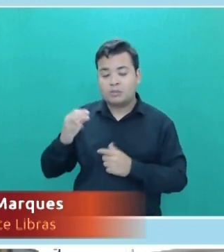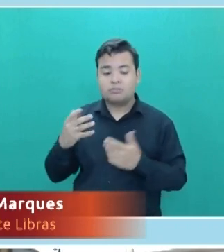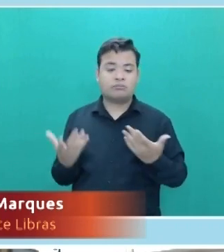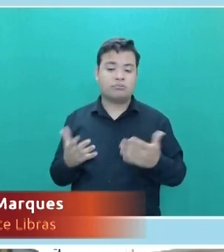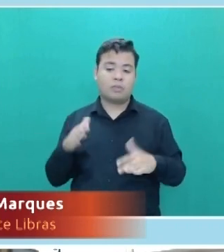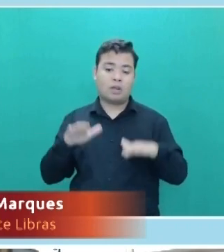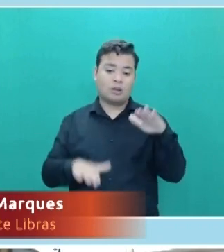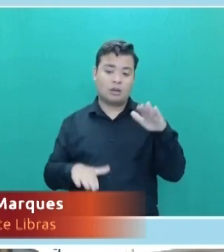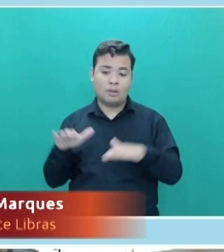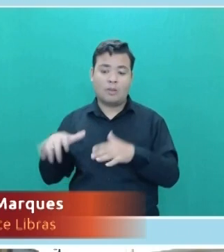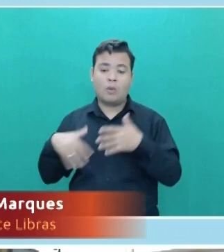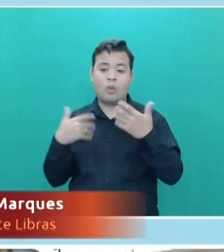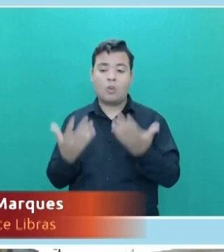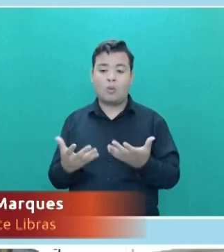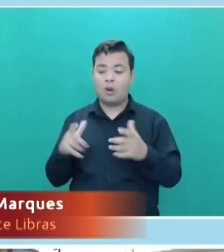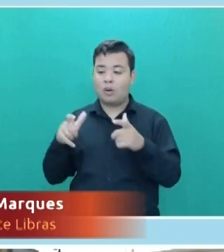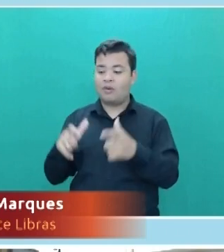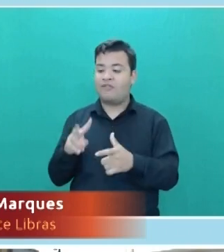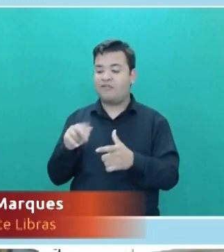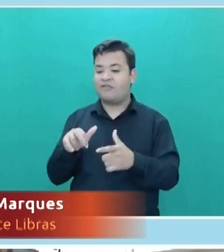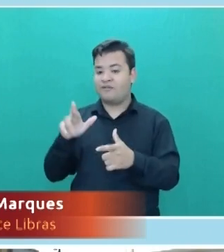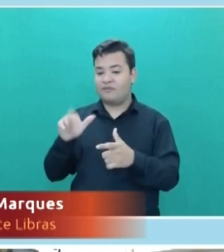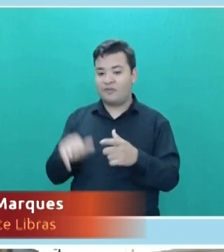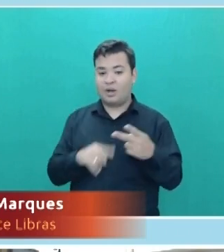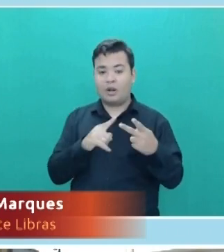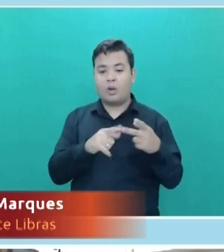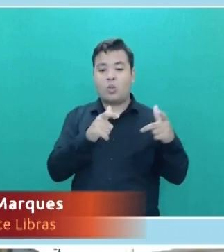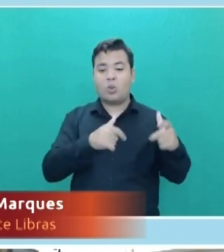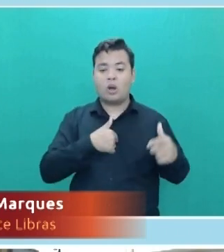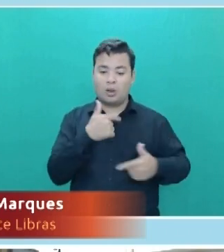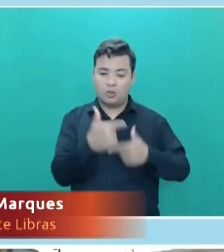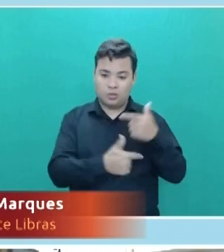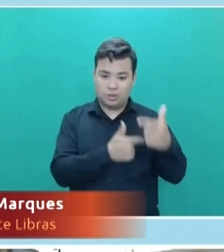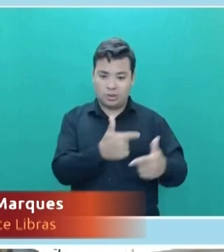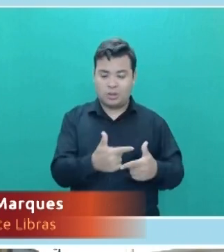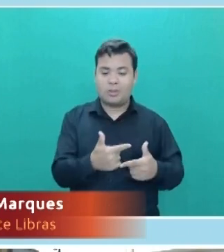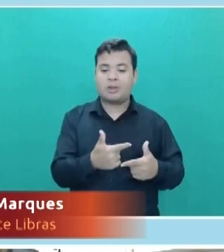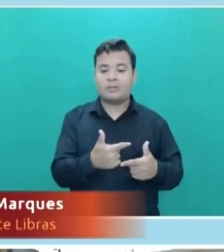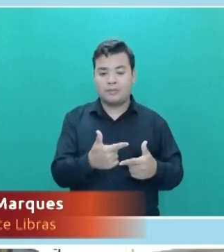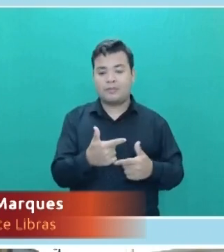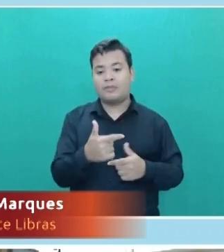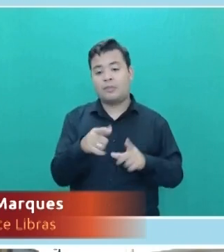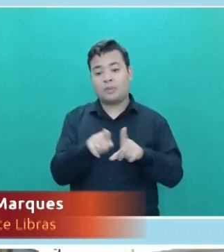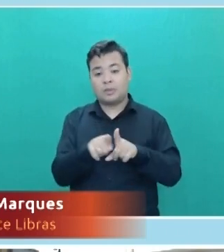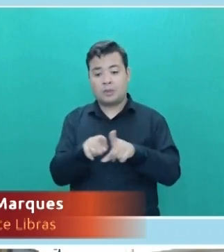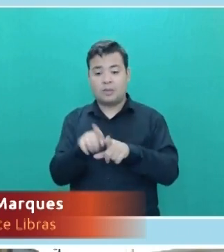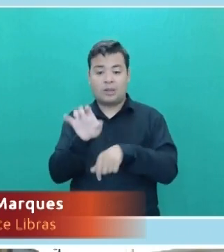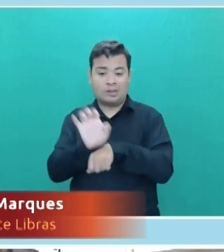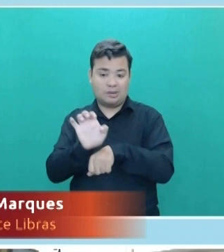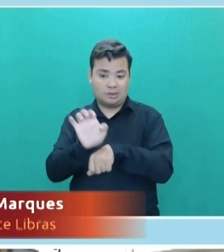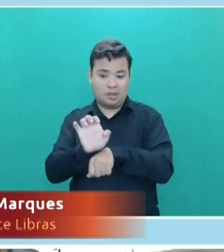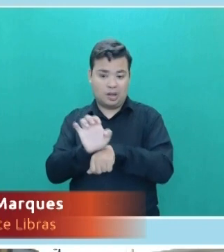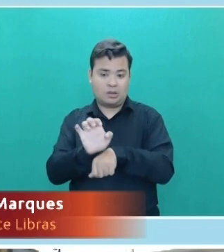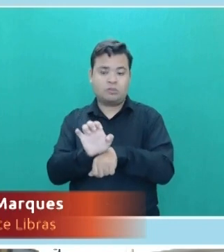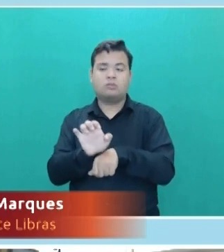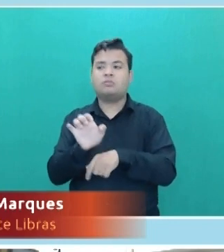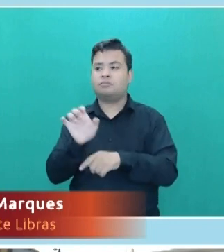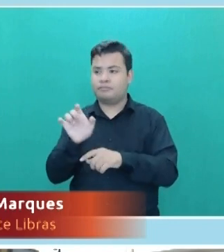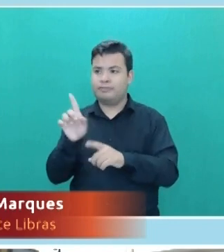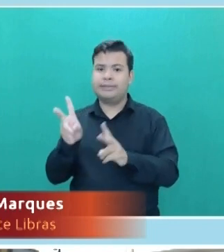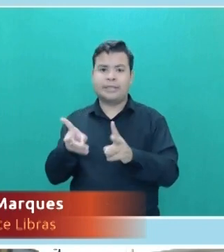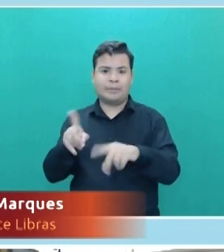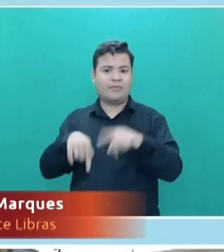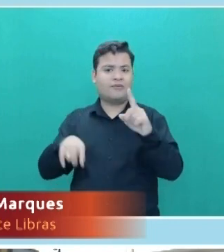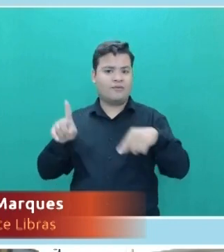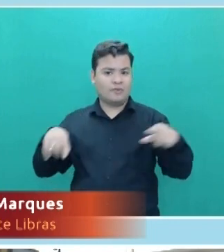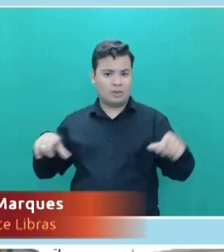da vara do trabalho, da região em que eu estou atuando, não é? Ou não, se mudar o estado, sempre vai ter alguma variação.